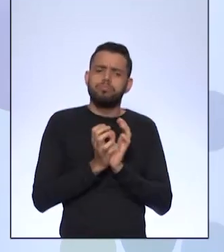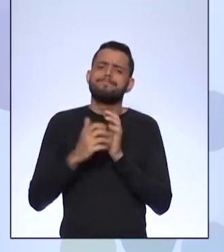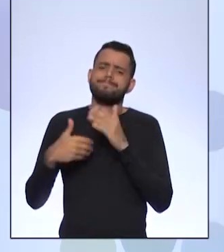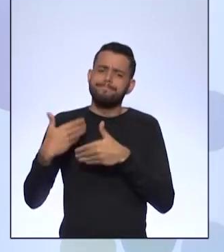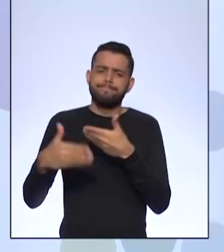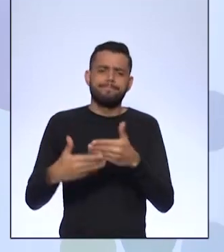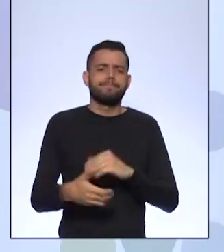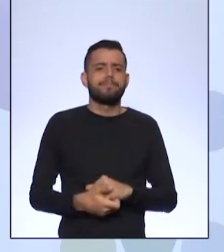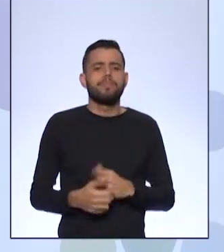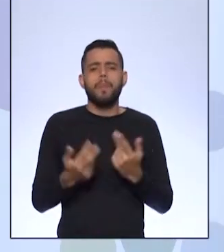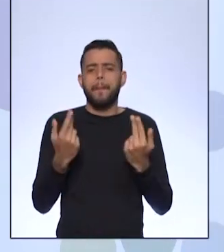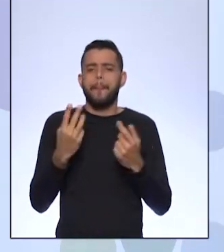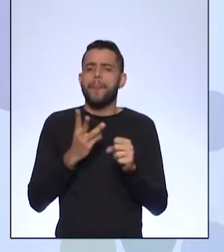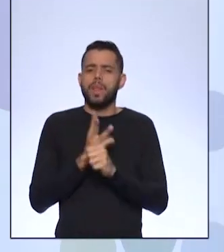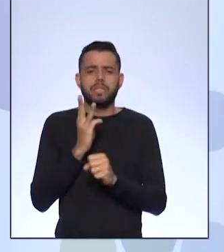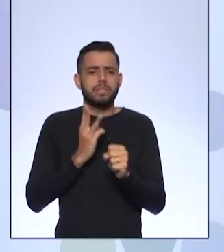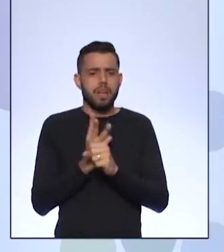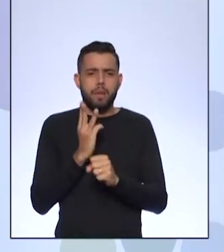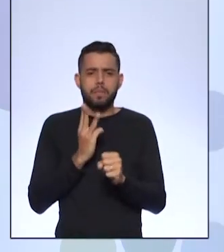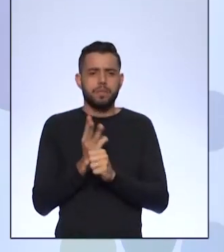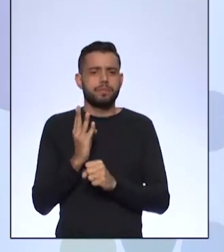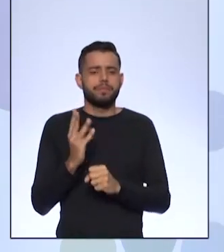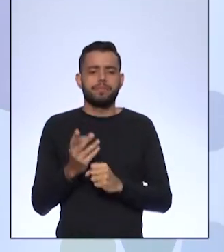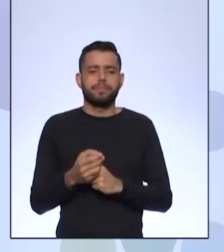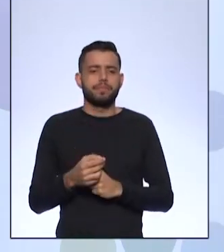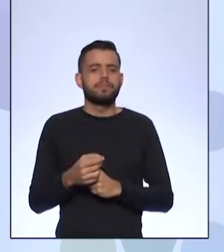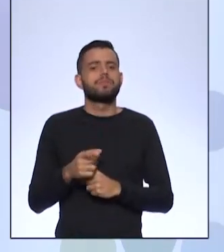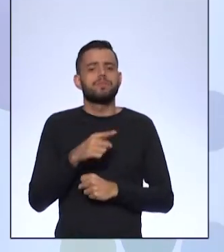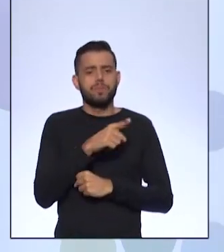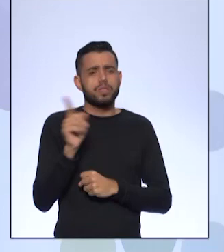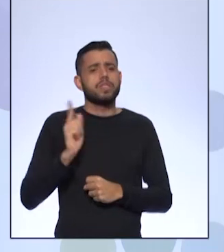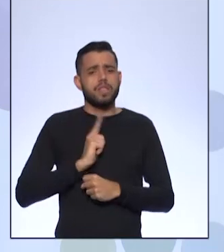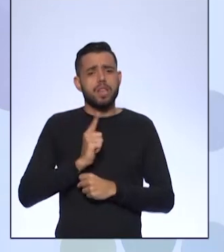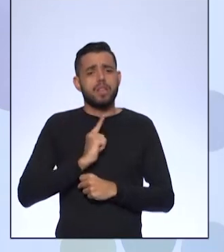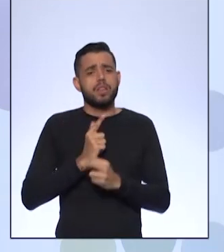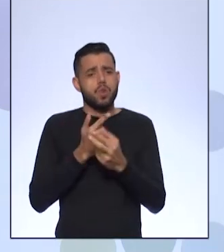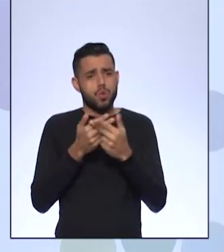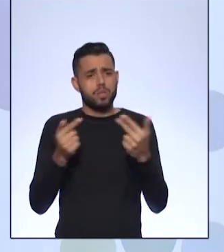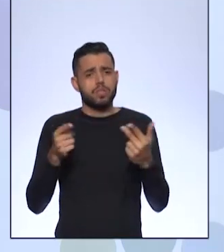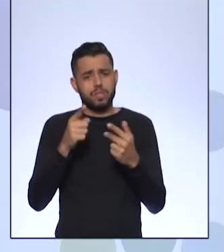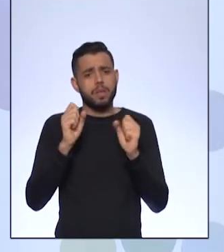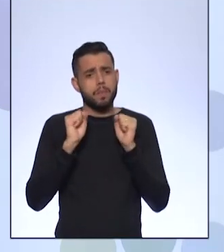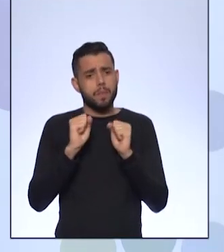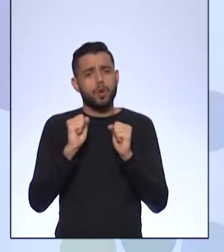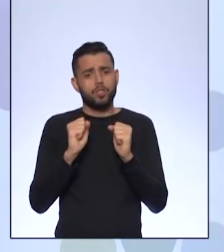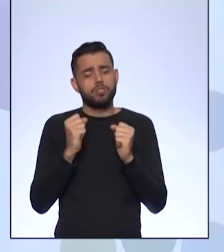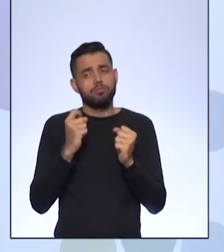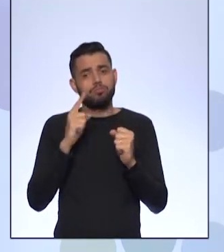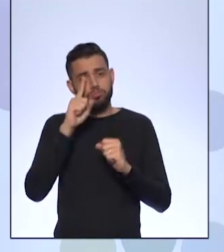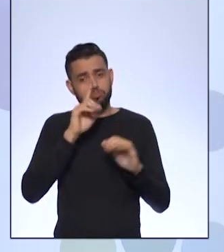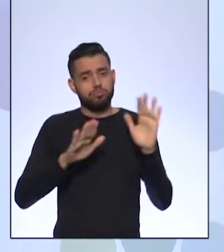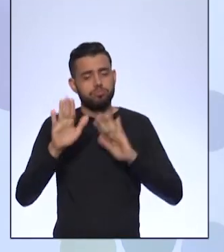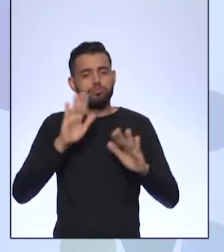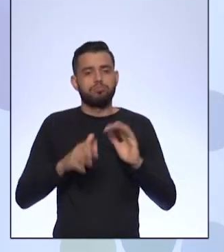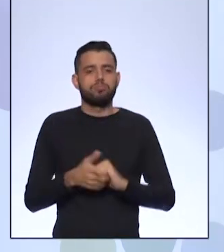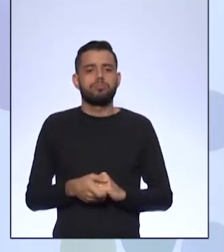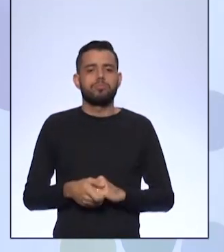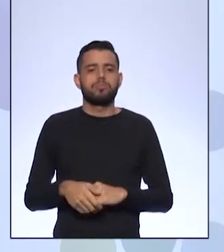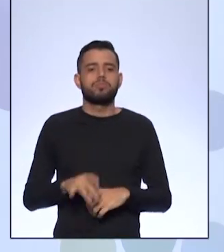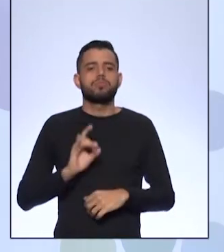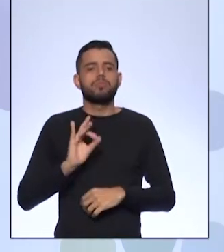sucessivamente. Como o WhatsApp, vocês também têm certas ferramentas que vocês podem ali se respaldar. Então, é mais para vocês terem